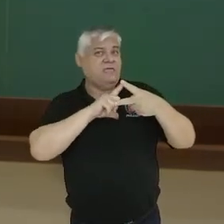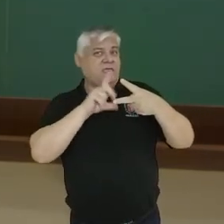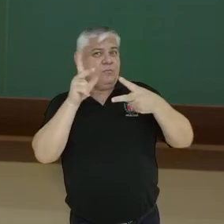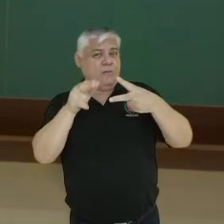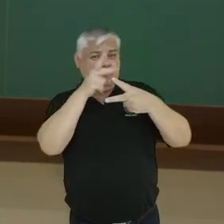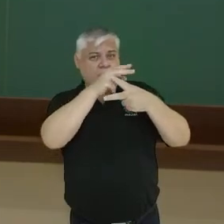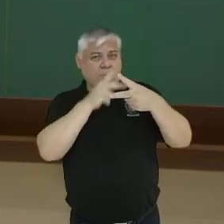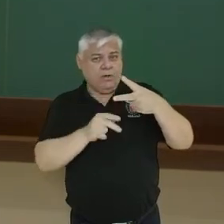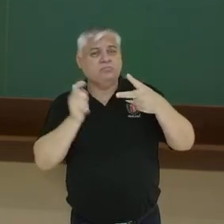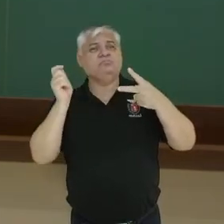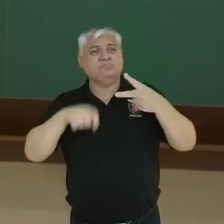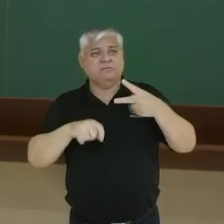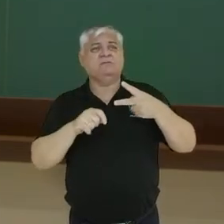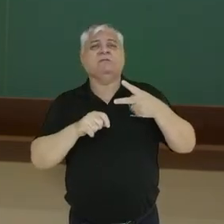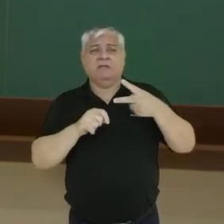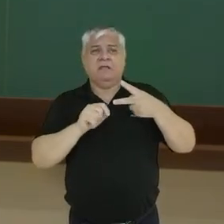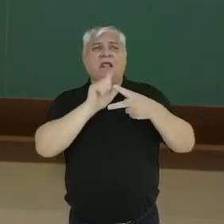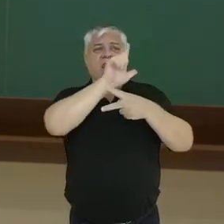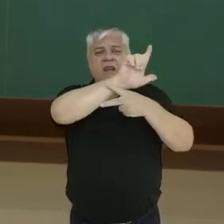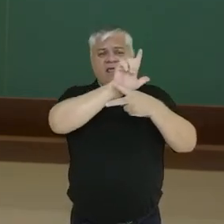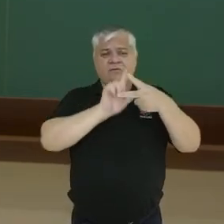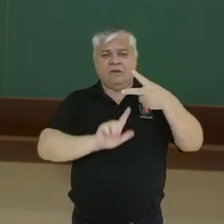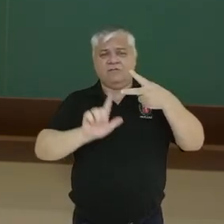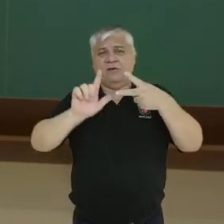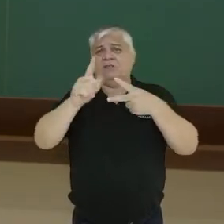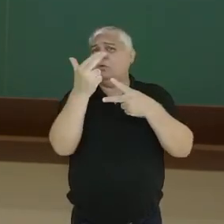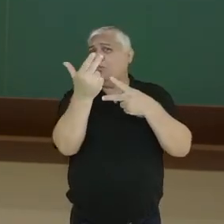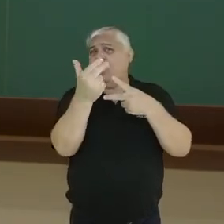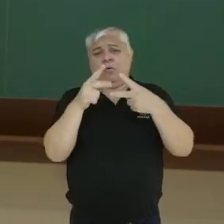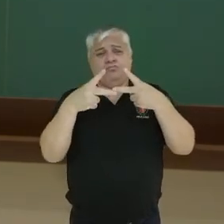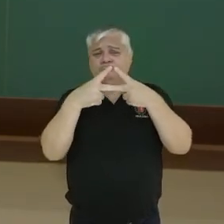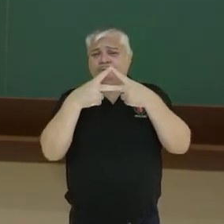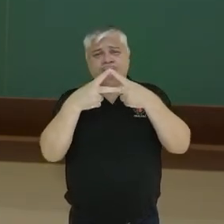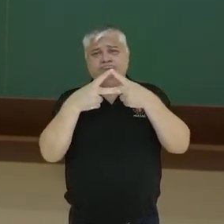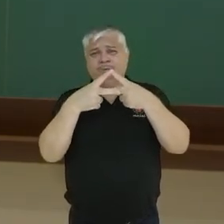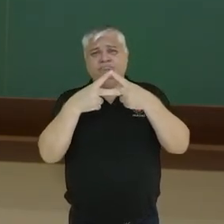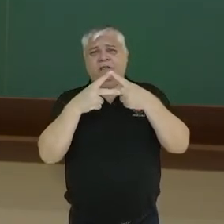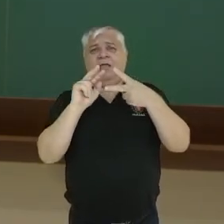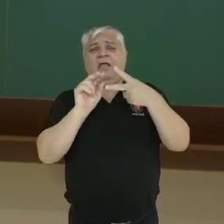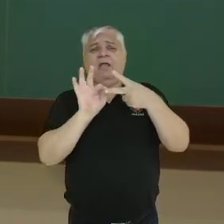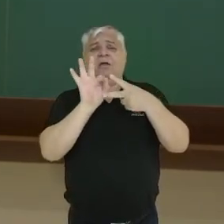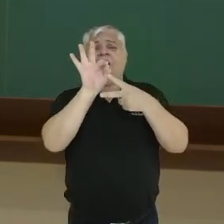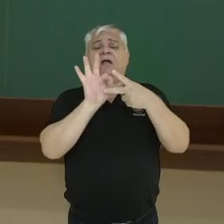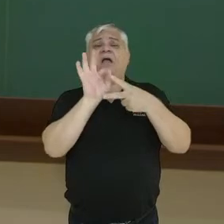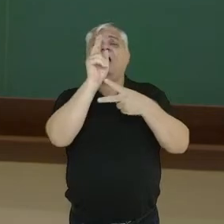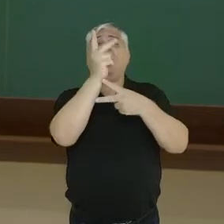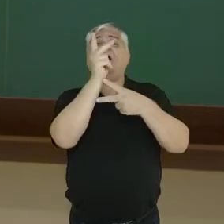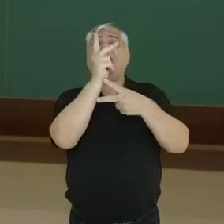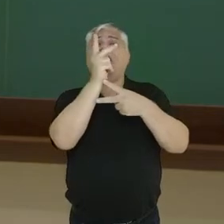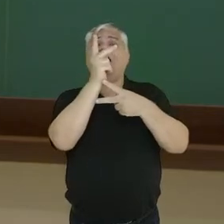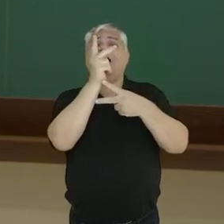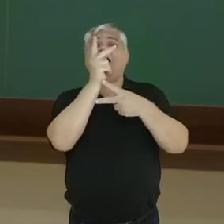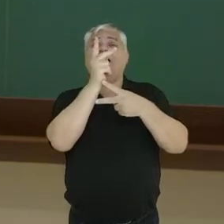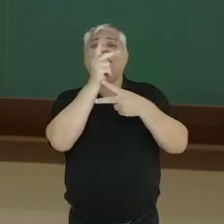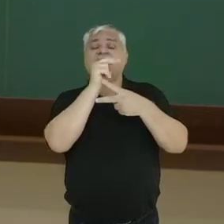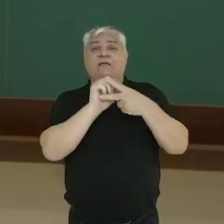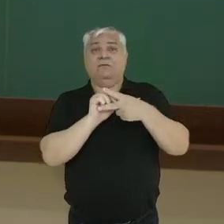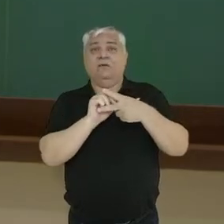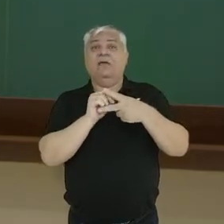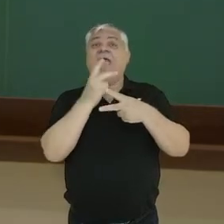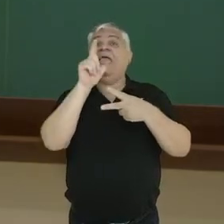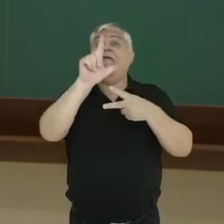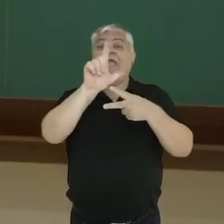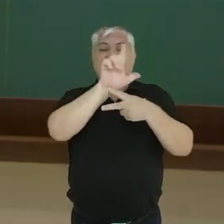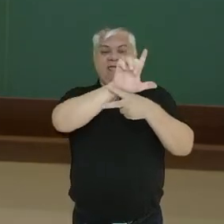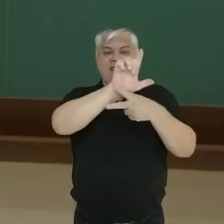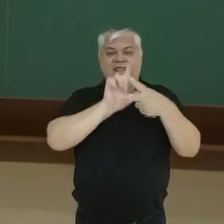conseguimos também, gente, ó. O lado do triângulo é L, a altura é um H, e esse pedacinho é L sobre 2, porque no